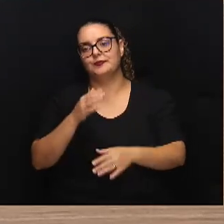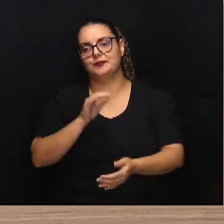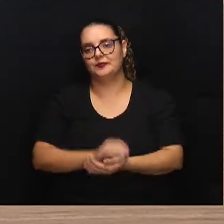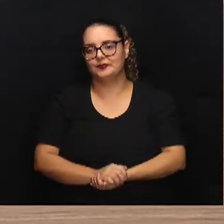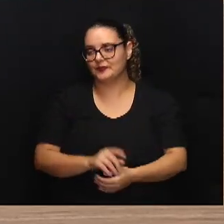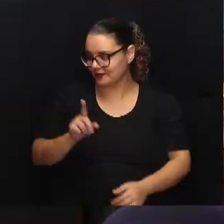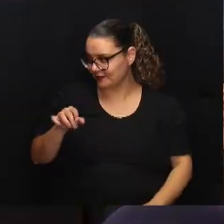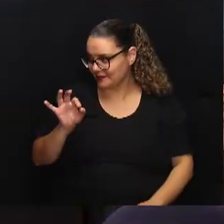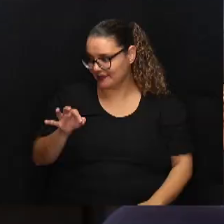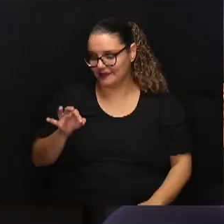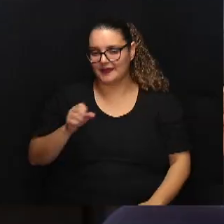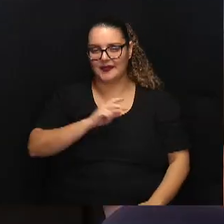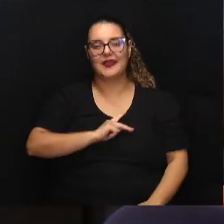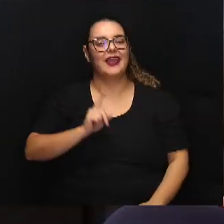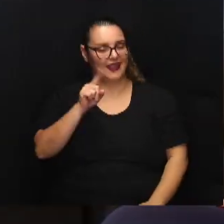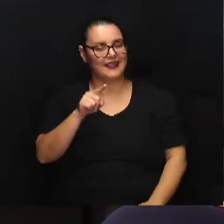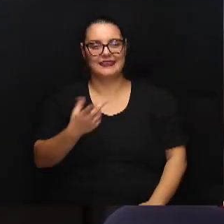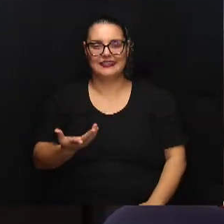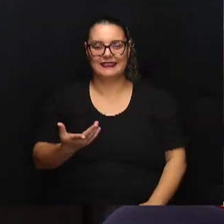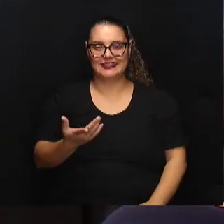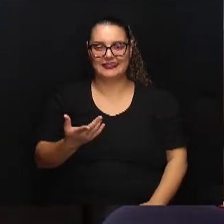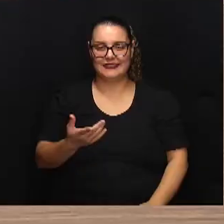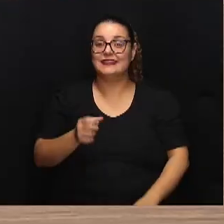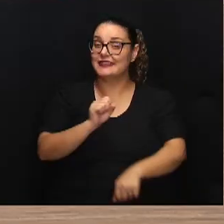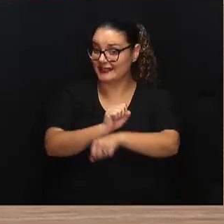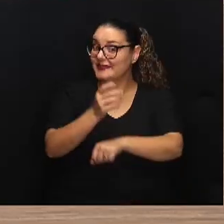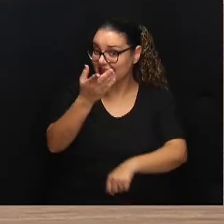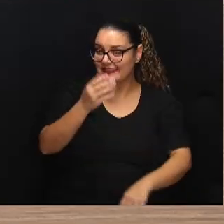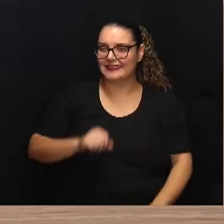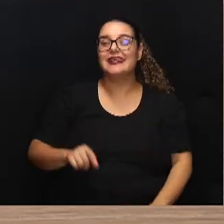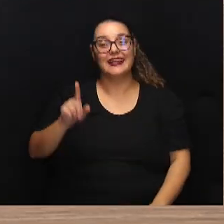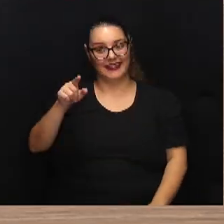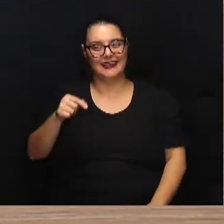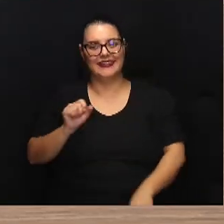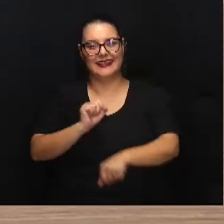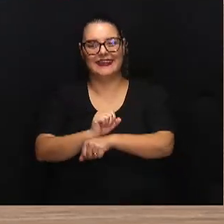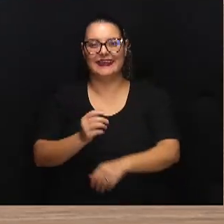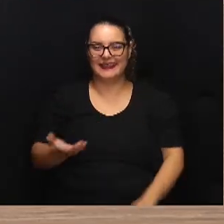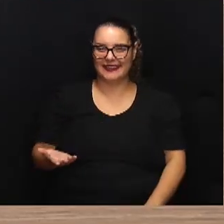É isso mesmo, né, presidente? É isso aí. Tá certo, então. Esperamos você. É isso mesmo,